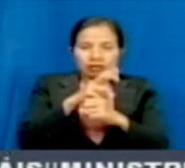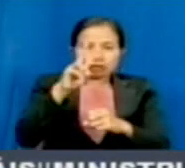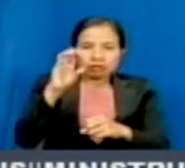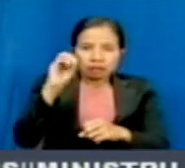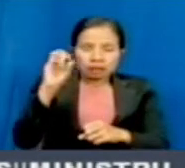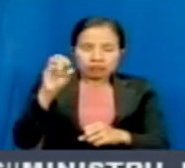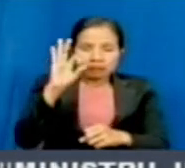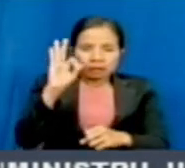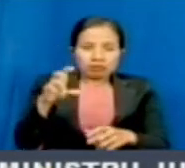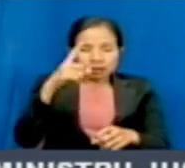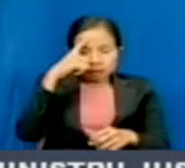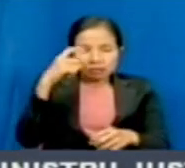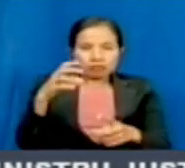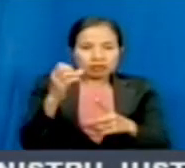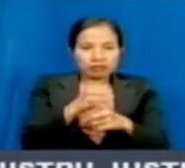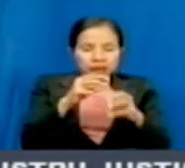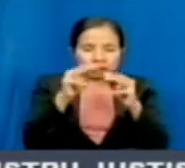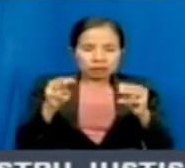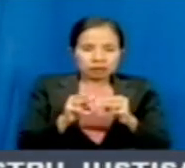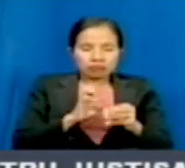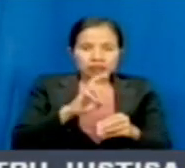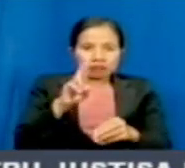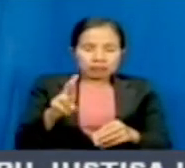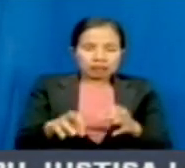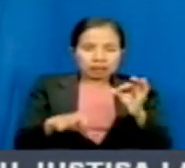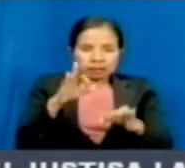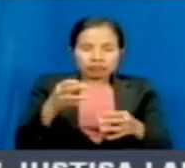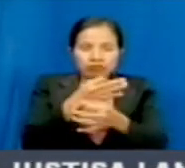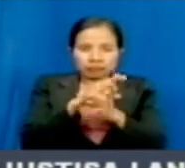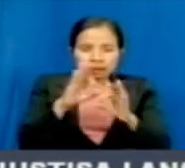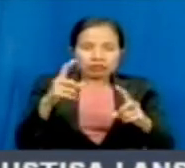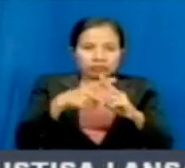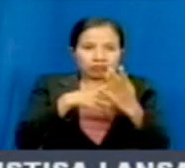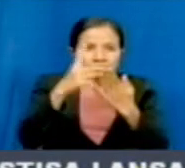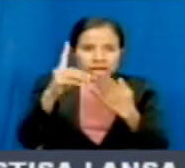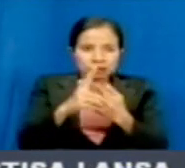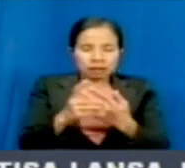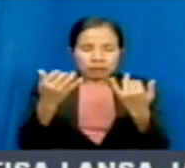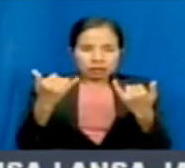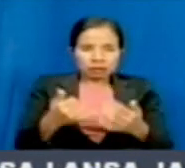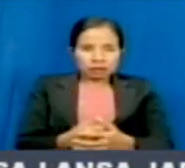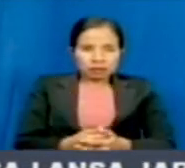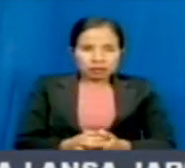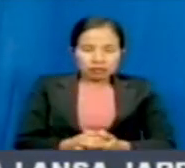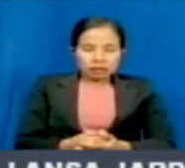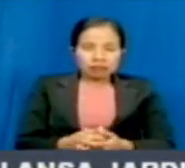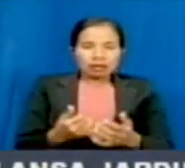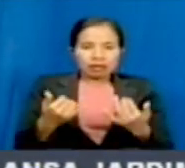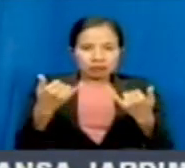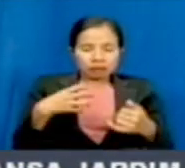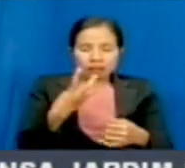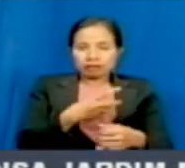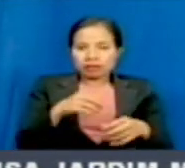Cianian. Tamba, se falta município Hermera. Nune, se remata ia fulan dezembro, né? Até agora, am se deu bel força